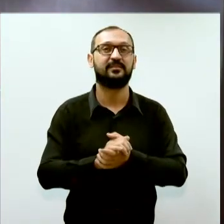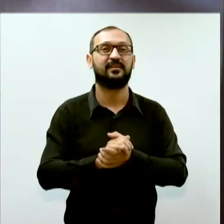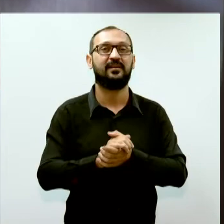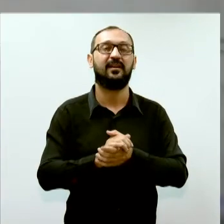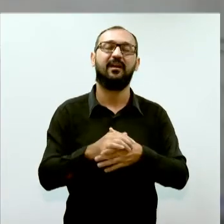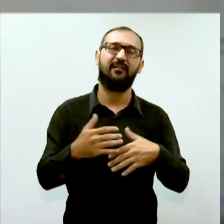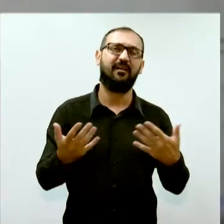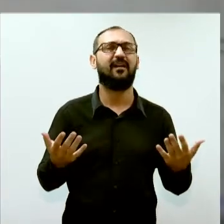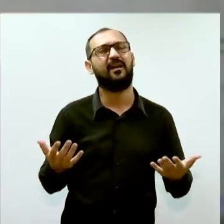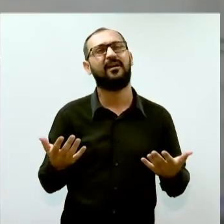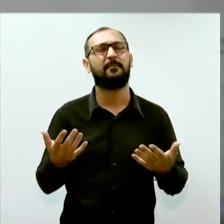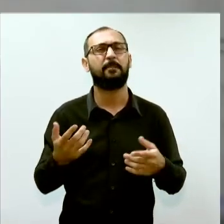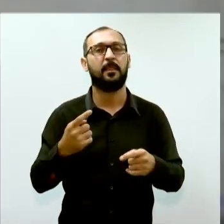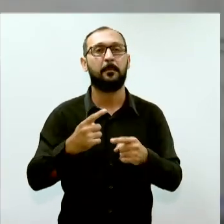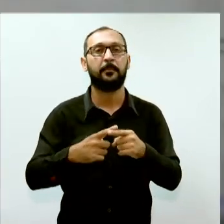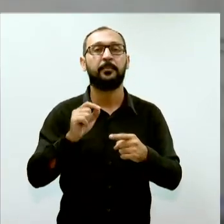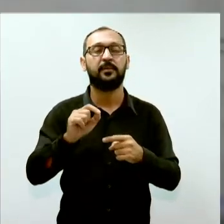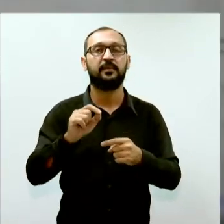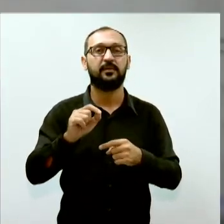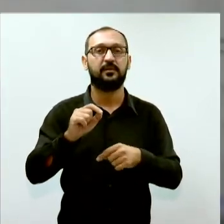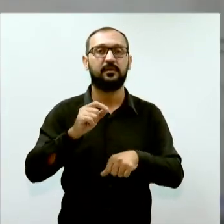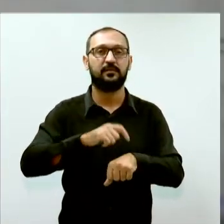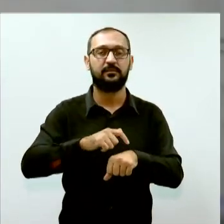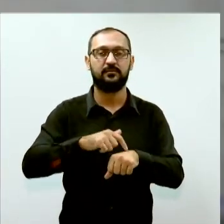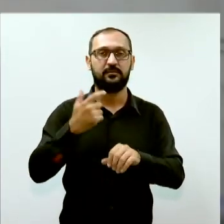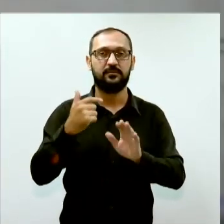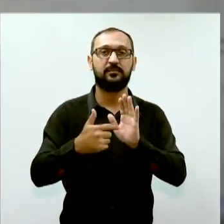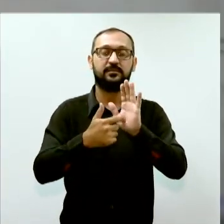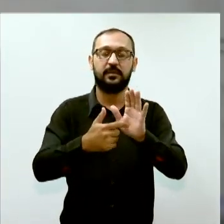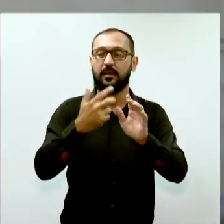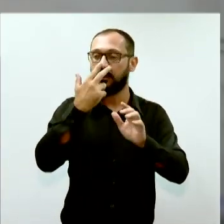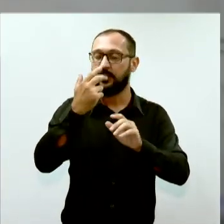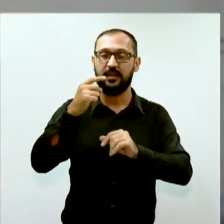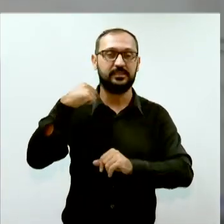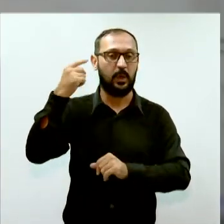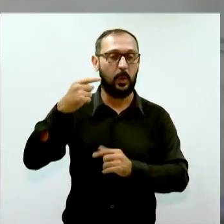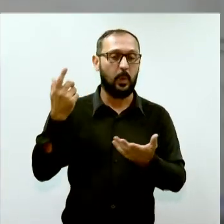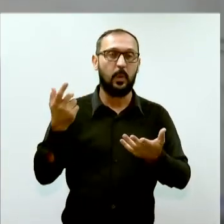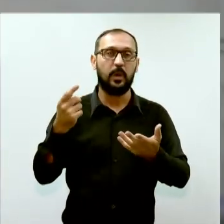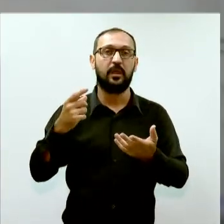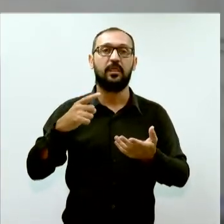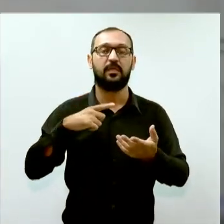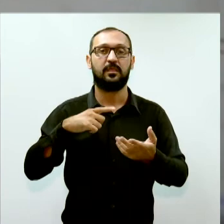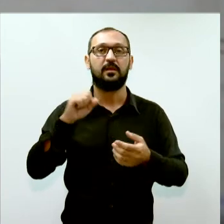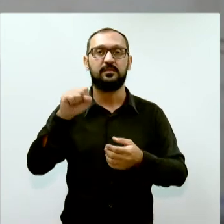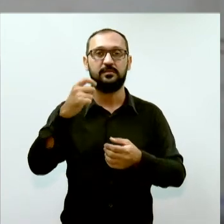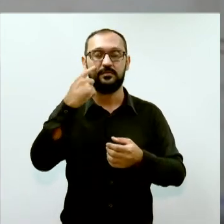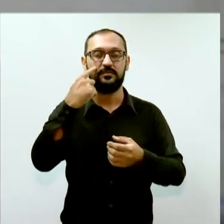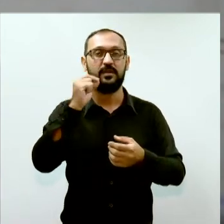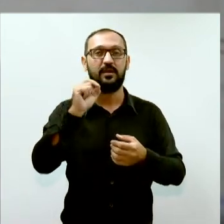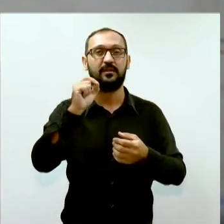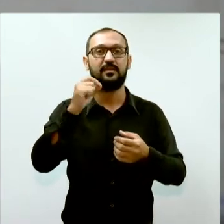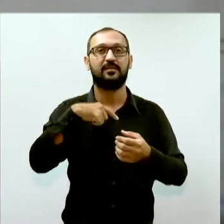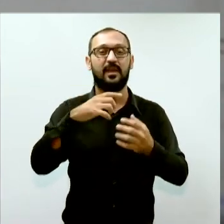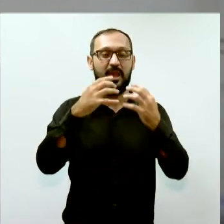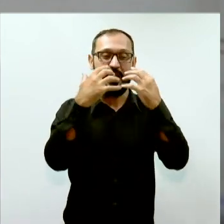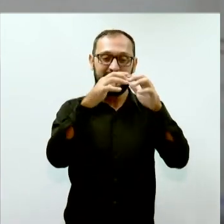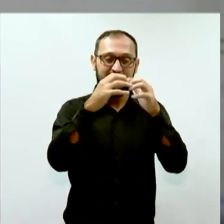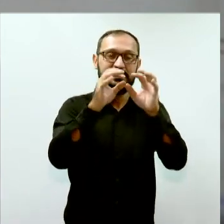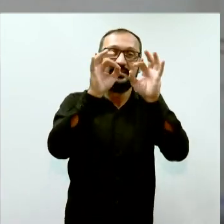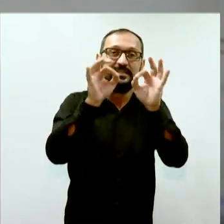Estão dando. Porque eu acho que justamente porque nessa aparente insanidade tem uma certa